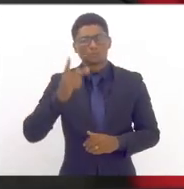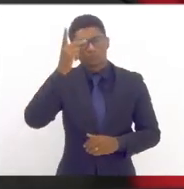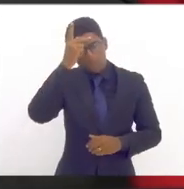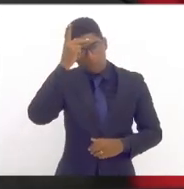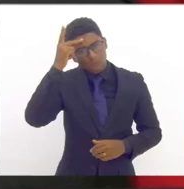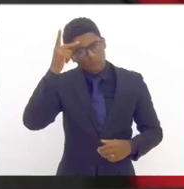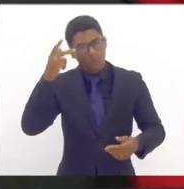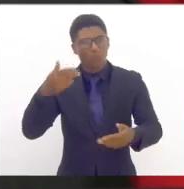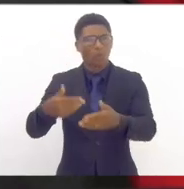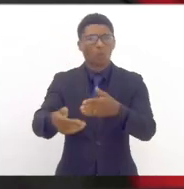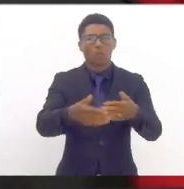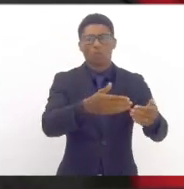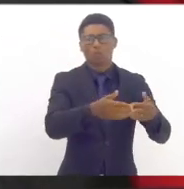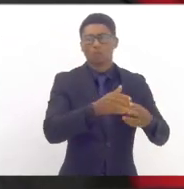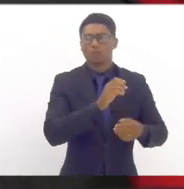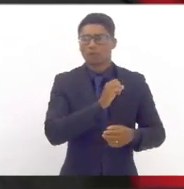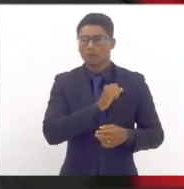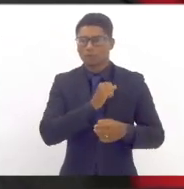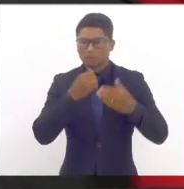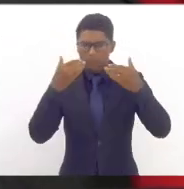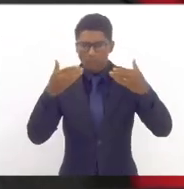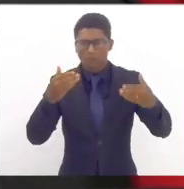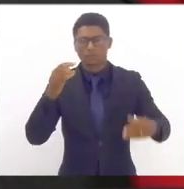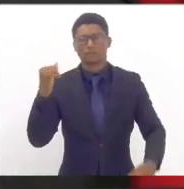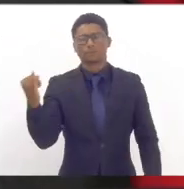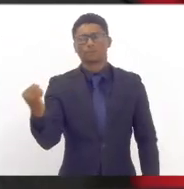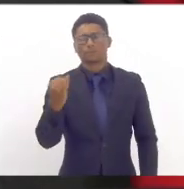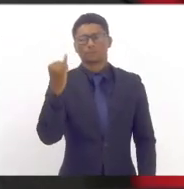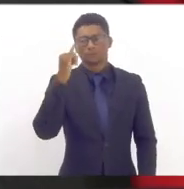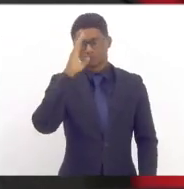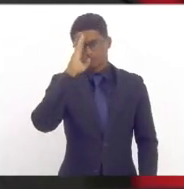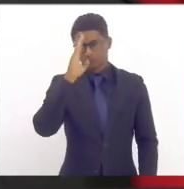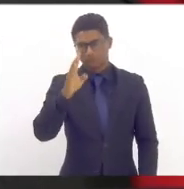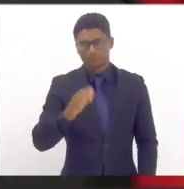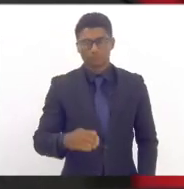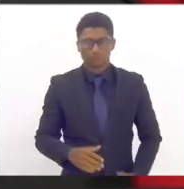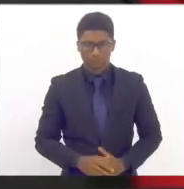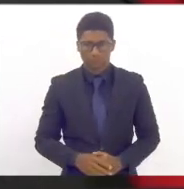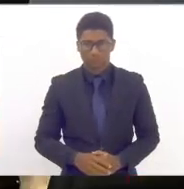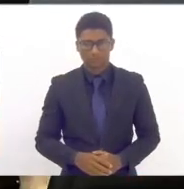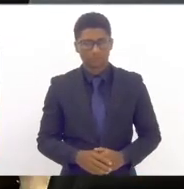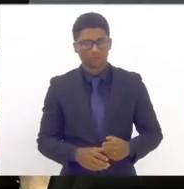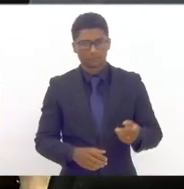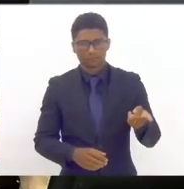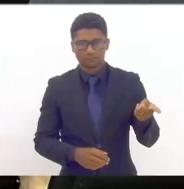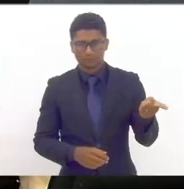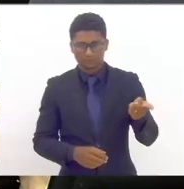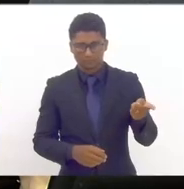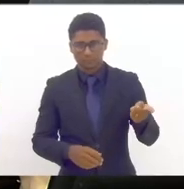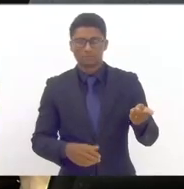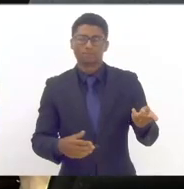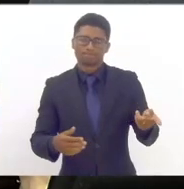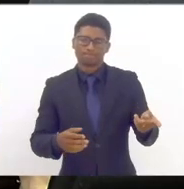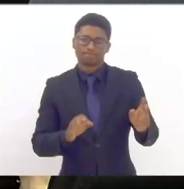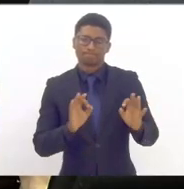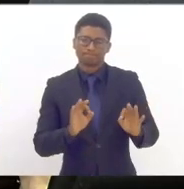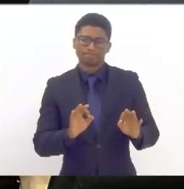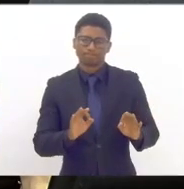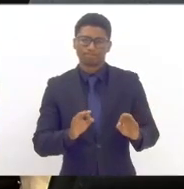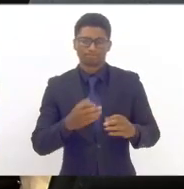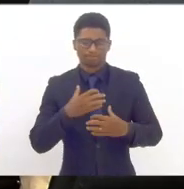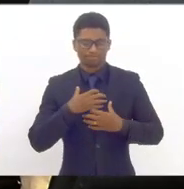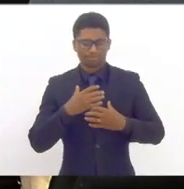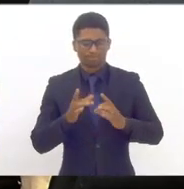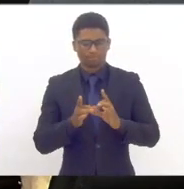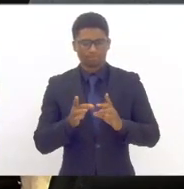seja, é fundamental. E essa liberdade vocês nos traz não só